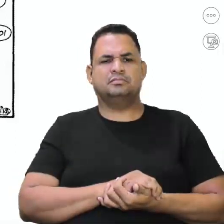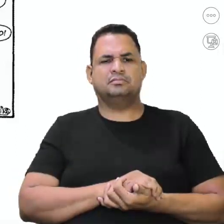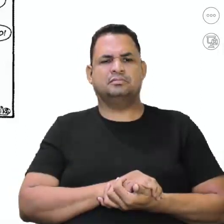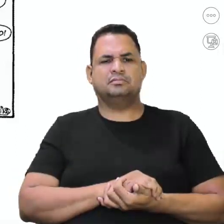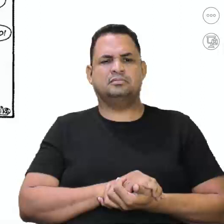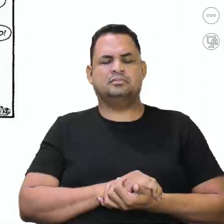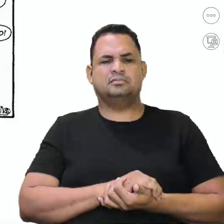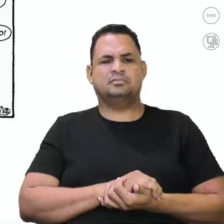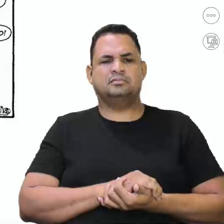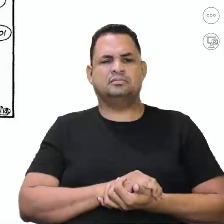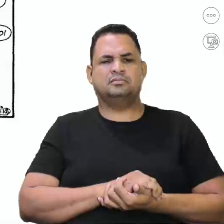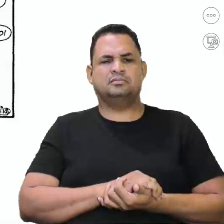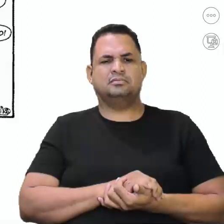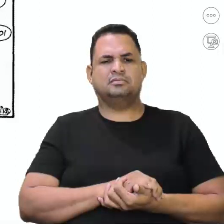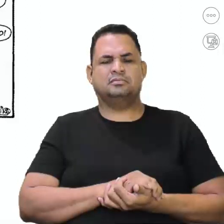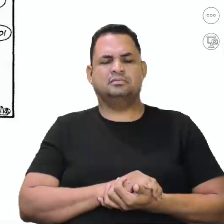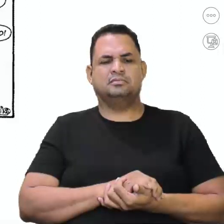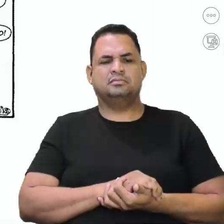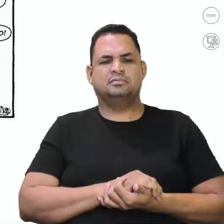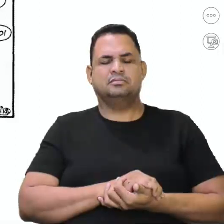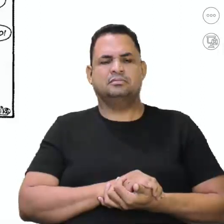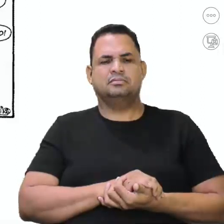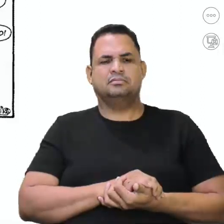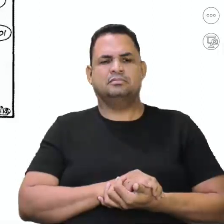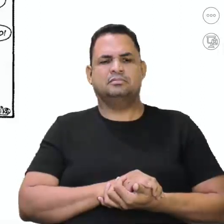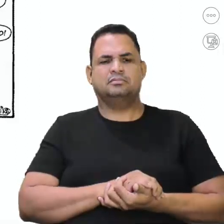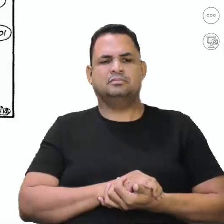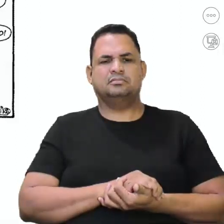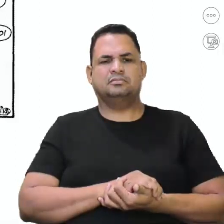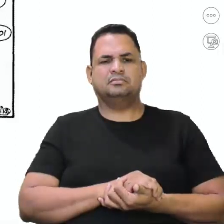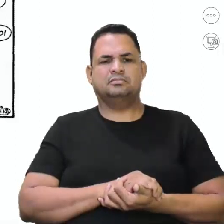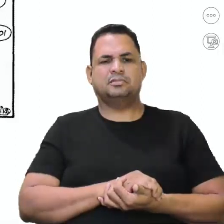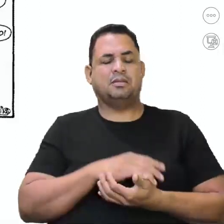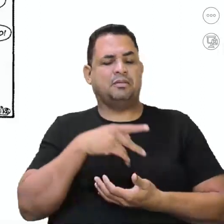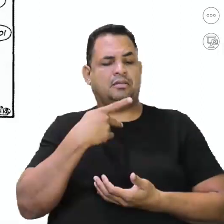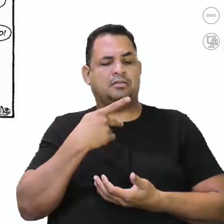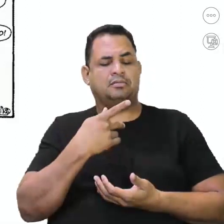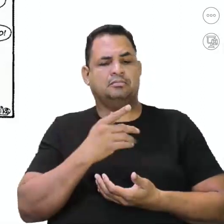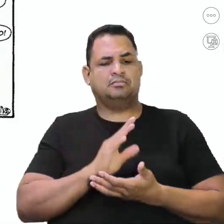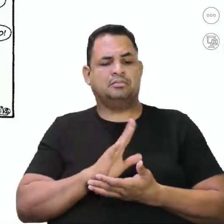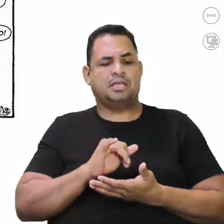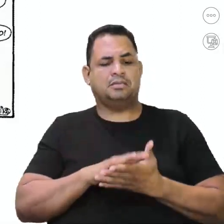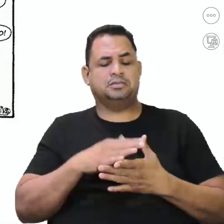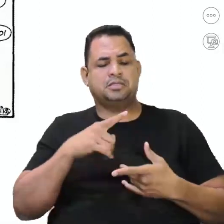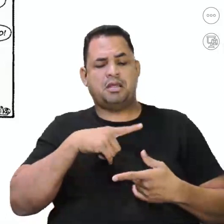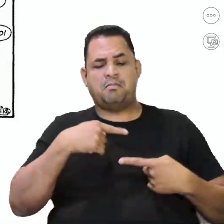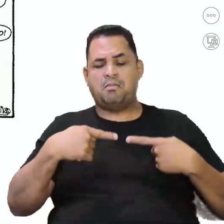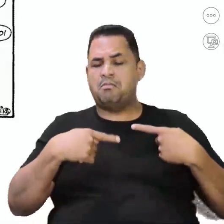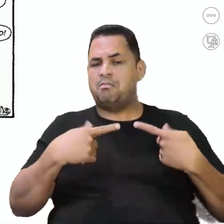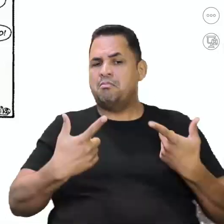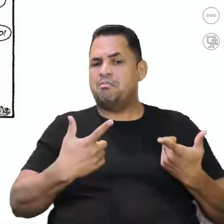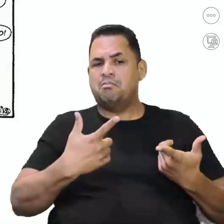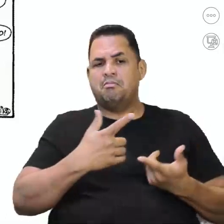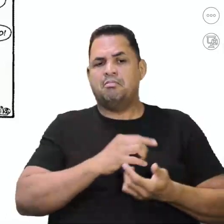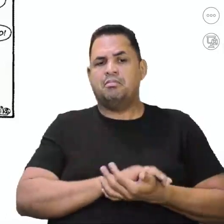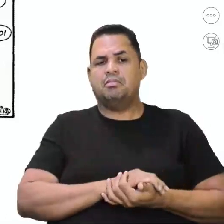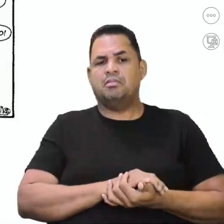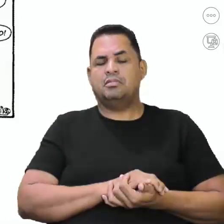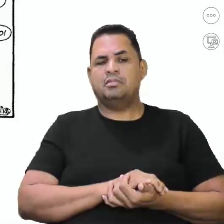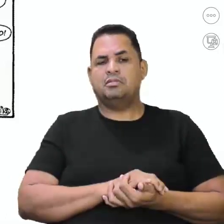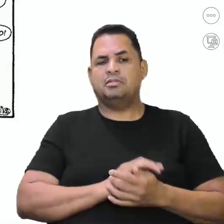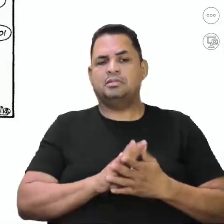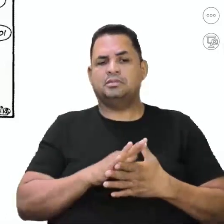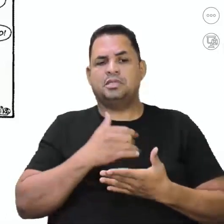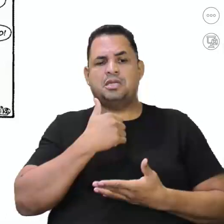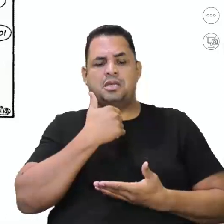woman should contribute to progress and do important things. Como eu falei, a Mafalda é toda politizada. Então ela fala, além